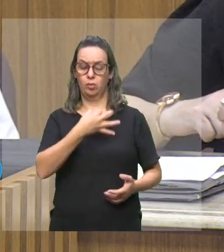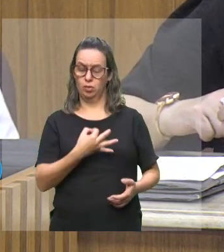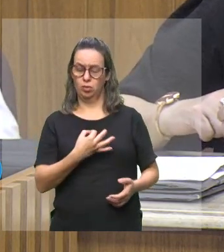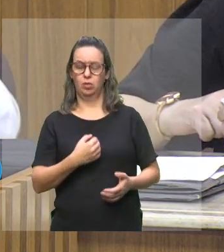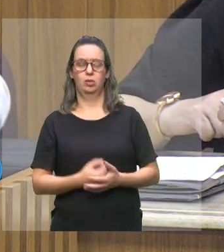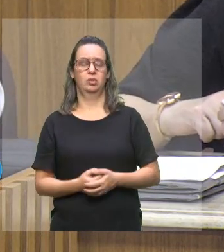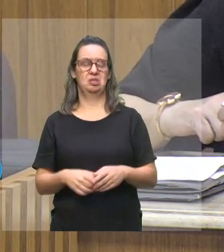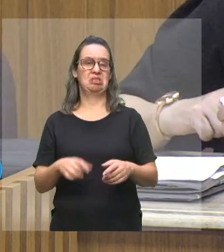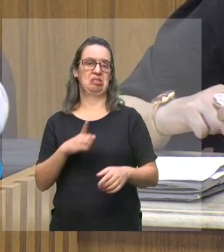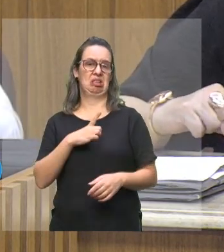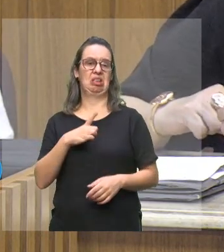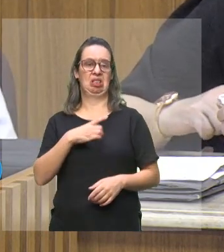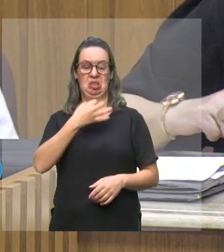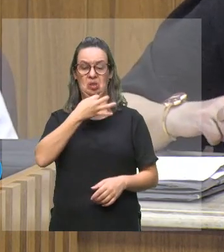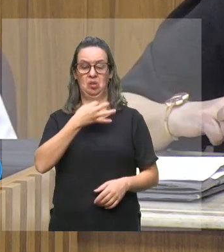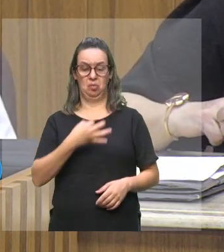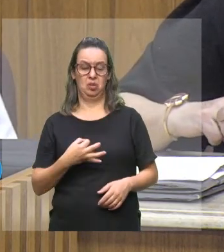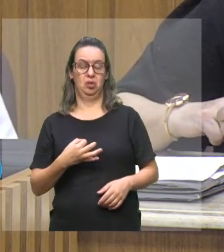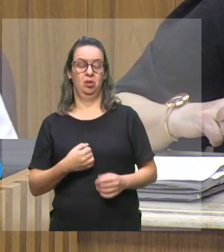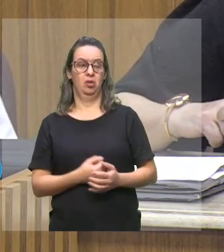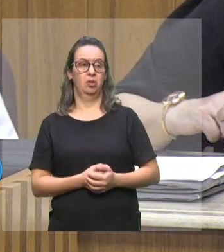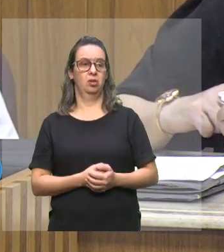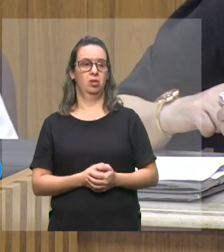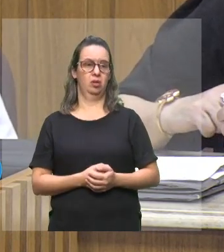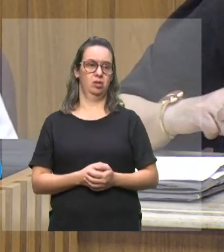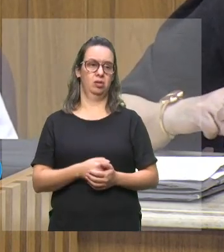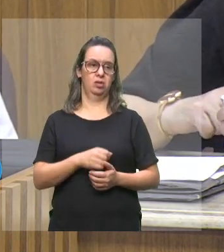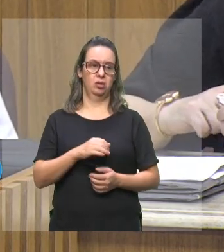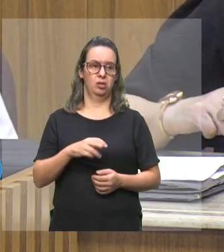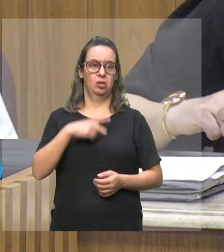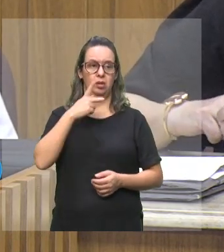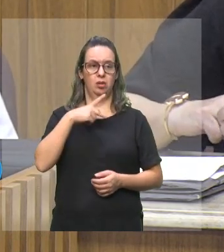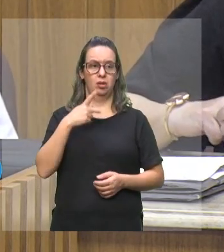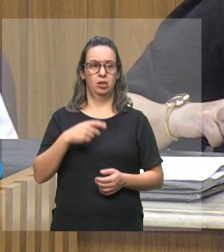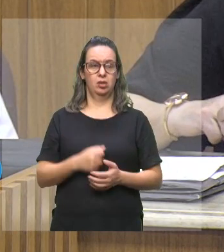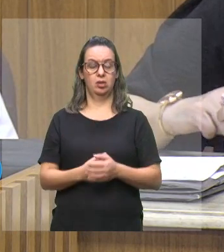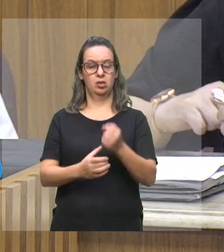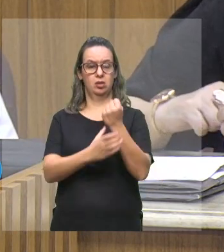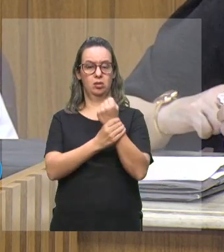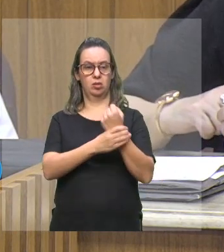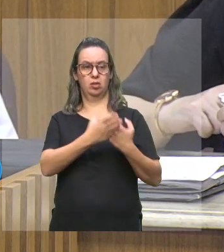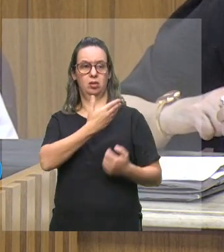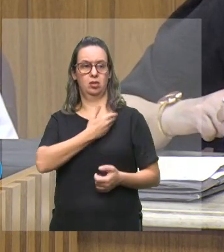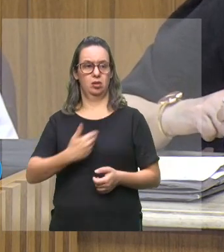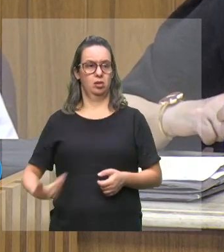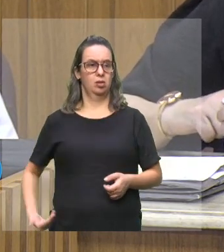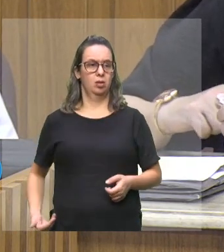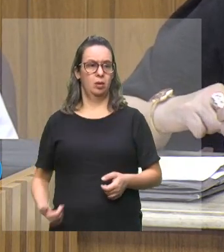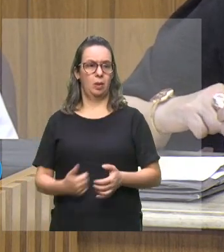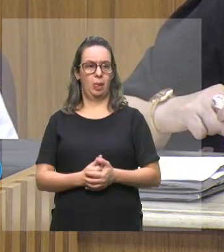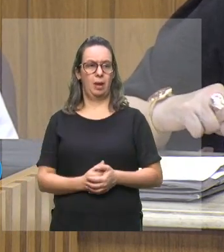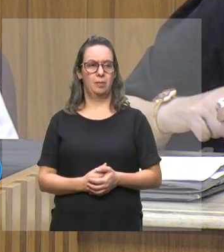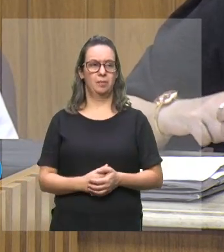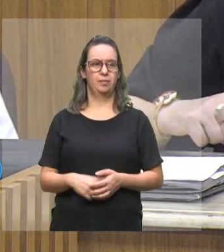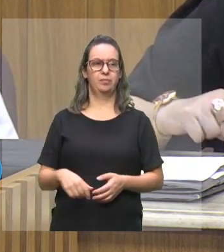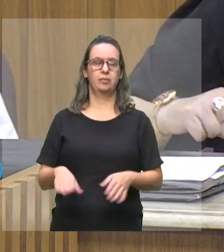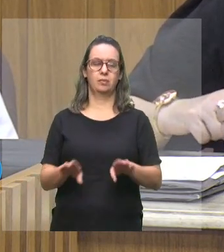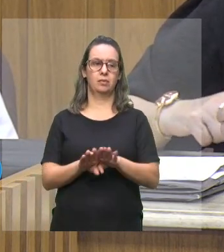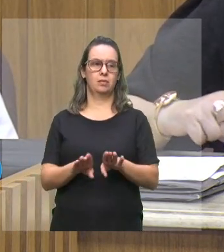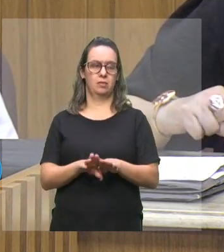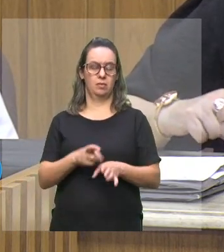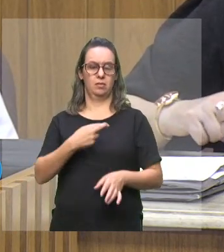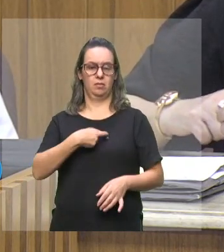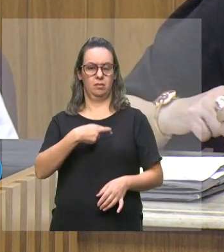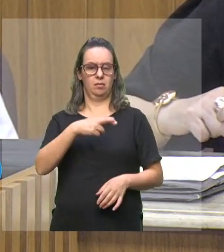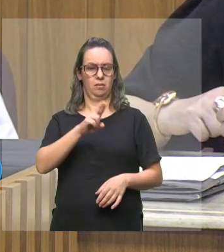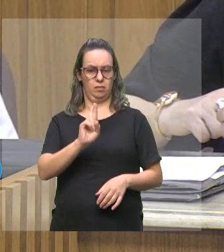pontuações relacionadas à segurança pública para serem apontadas agora essa semana, que já foi procurado por alguns munícipes. Tem questão religiosa, não